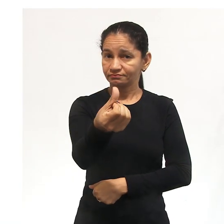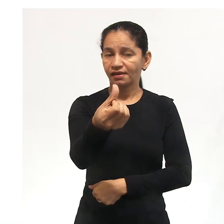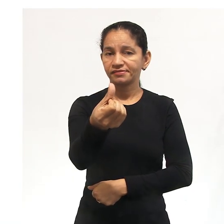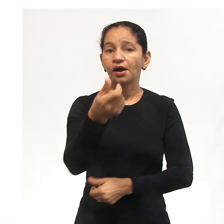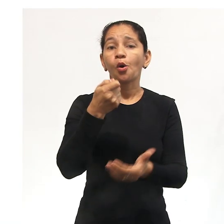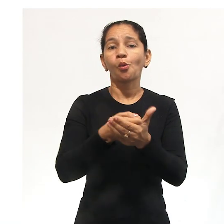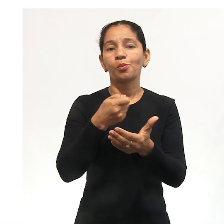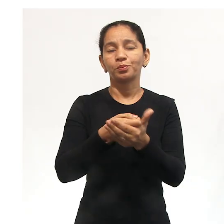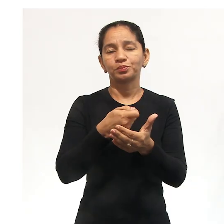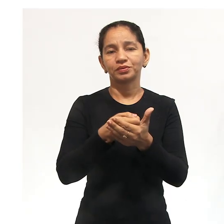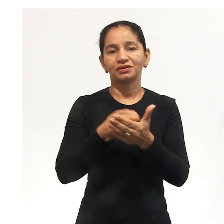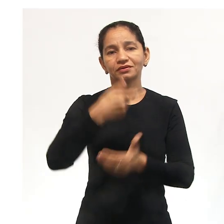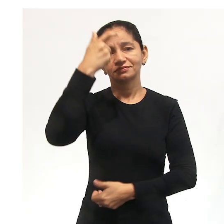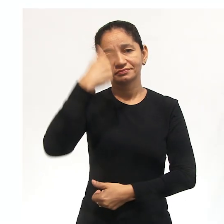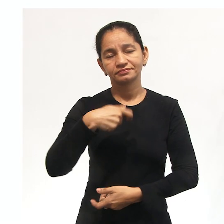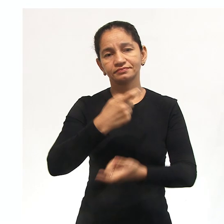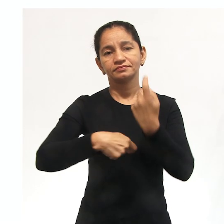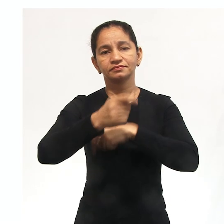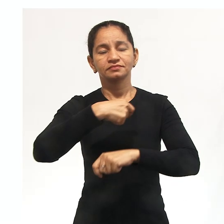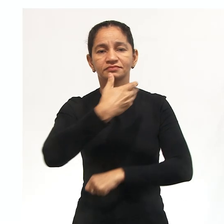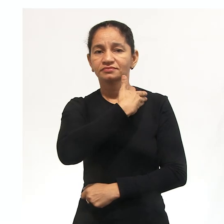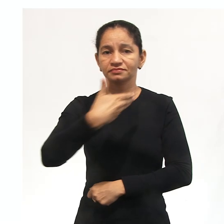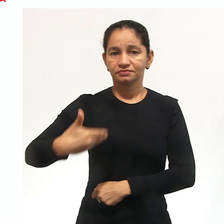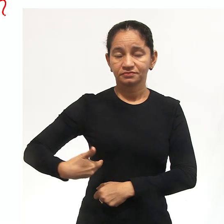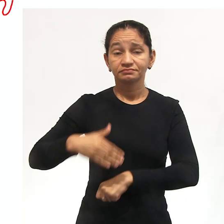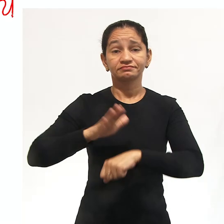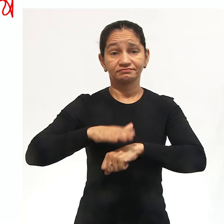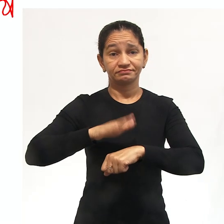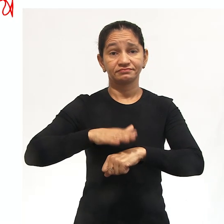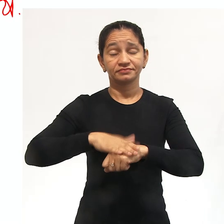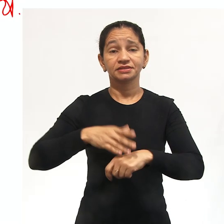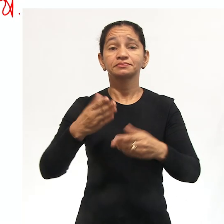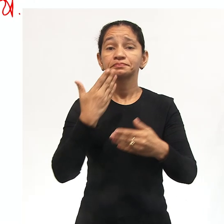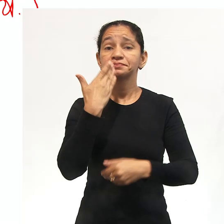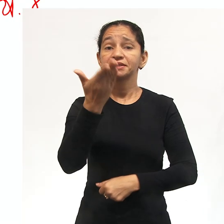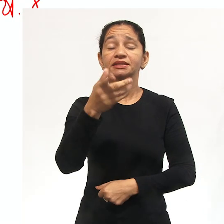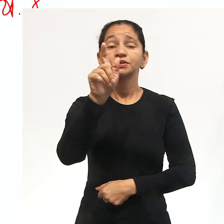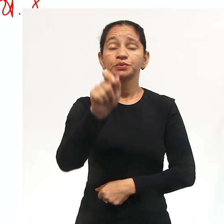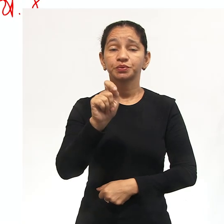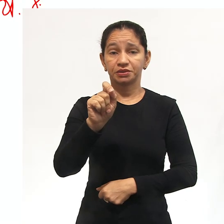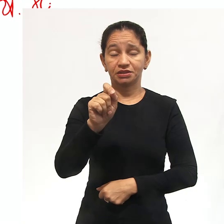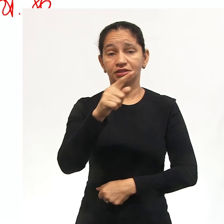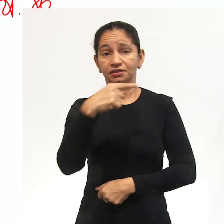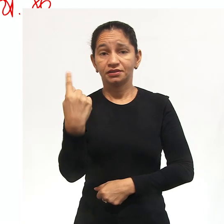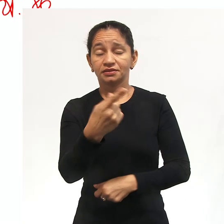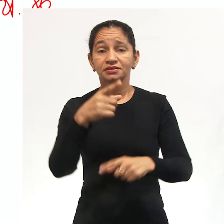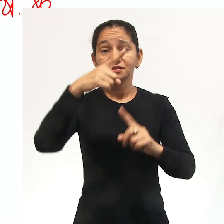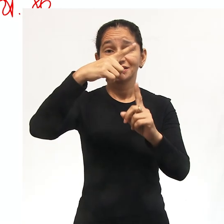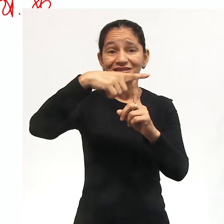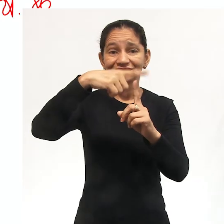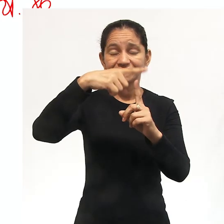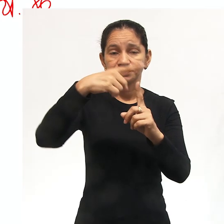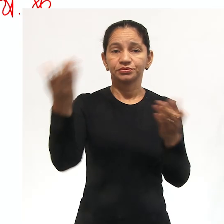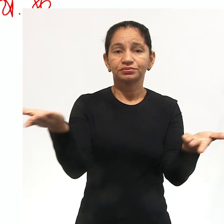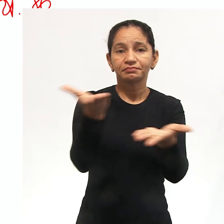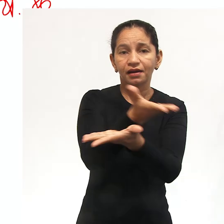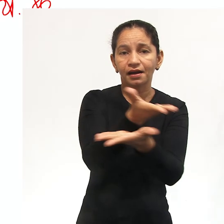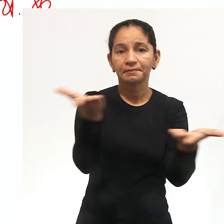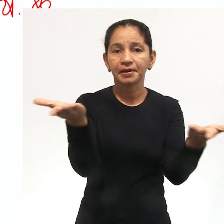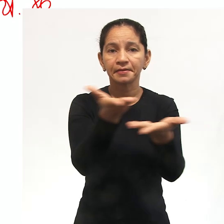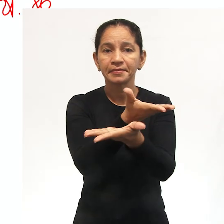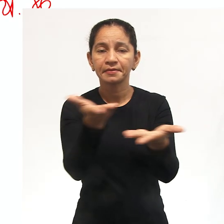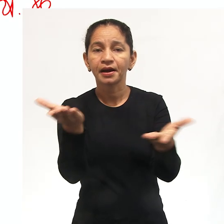86, que obriga a administração pública, lá na lei de licitações, a fazer